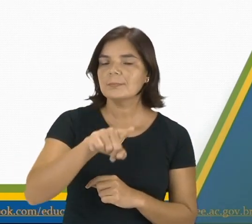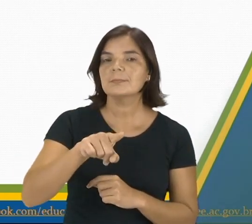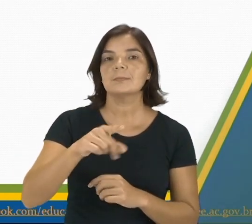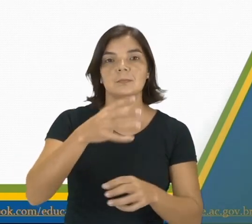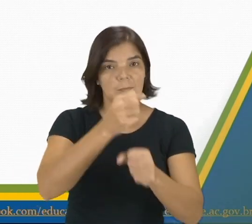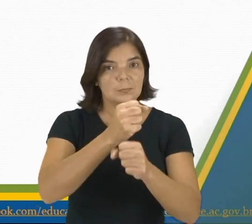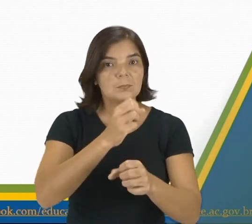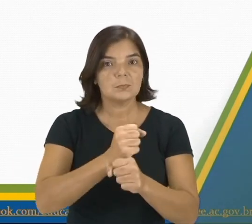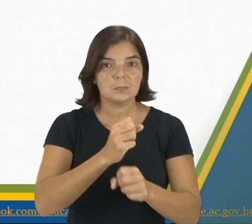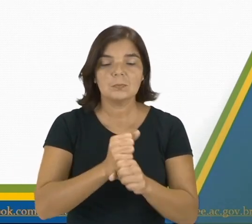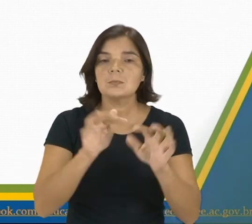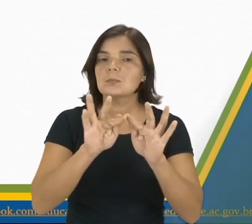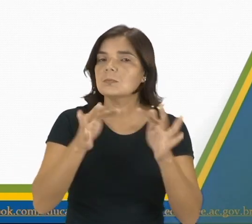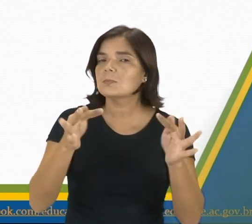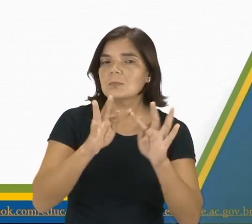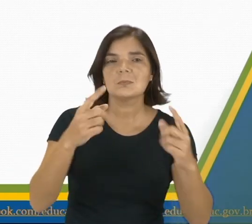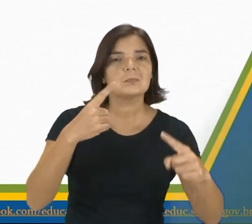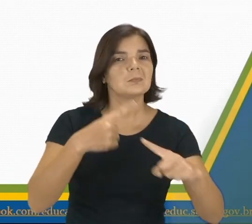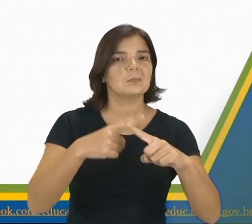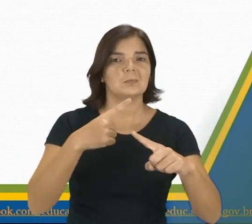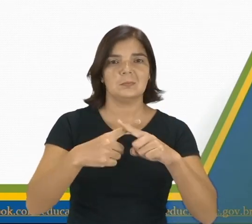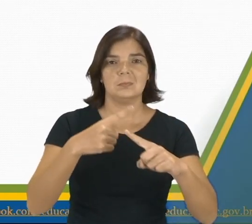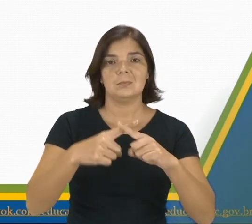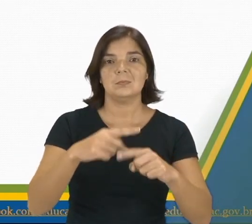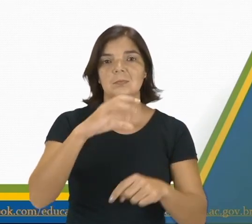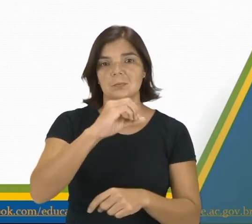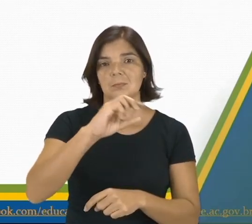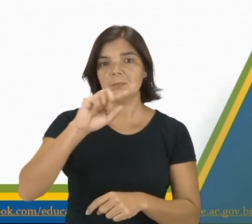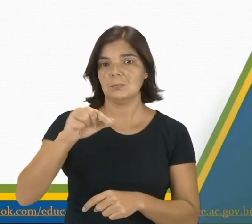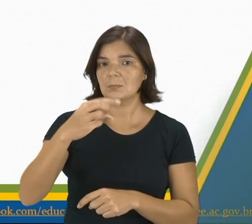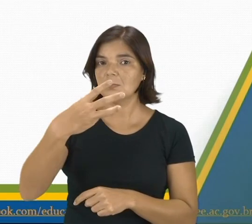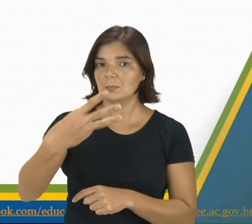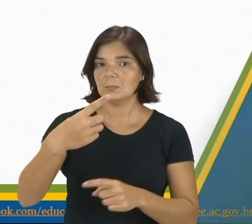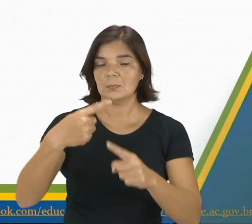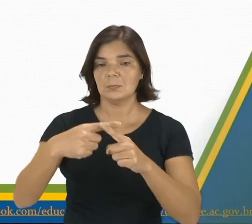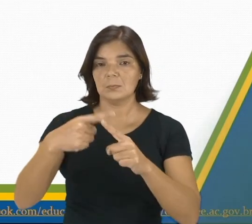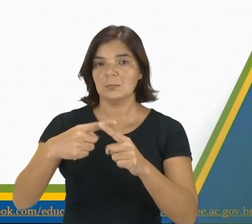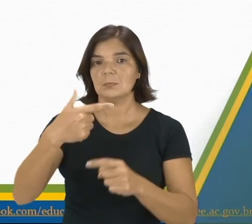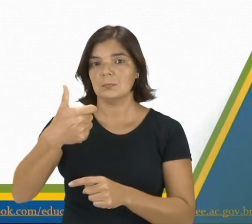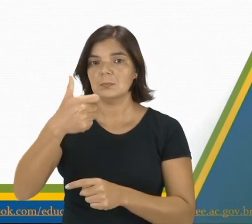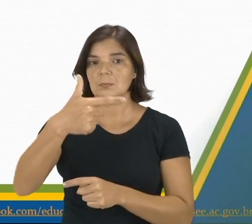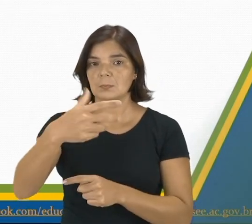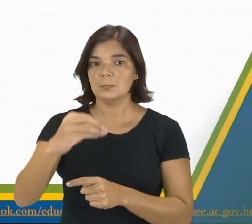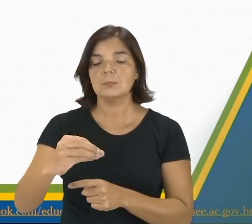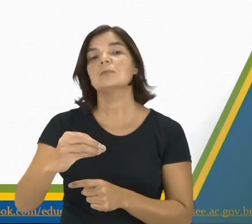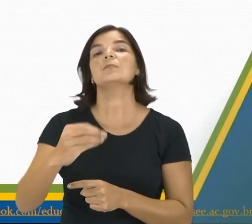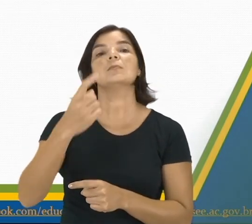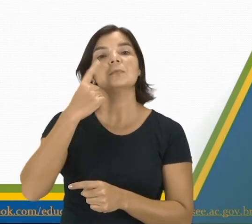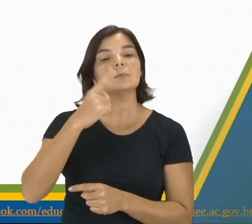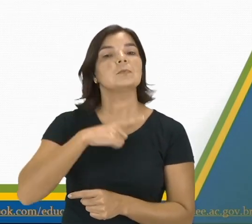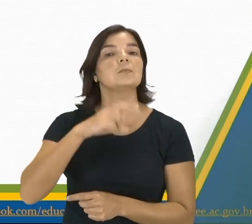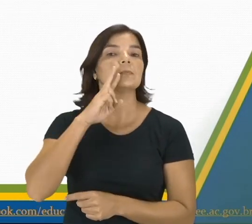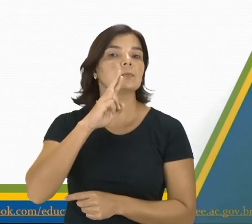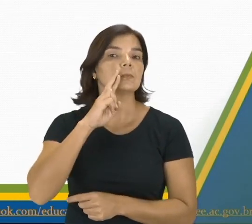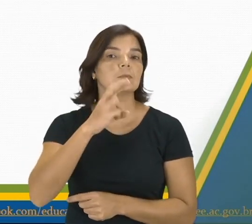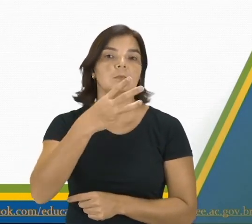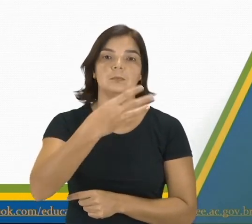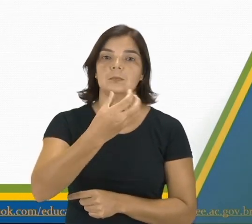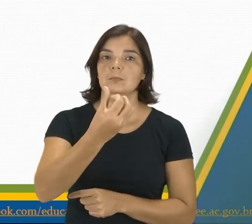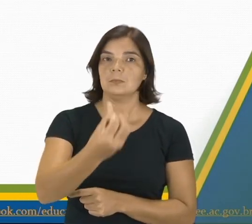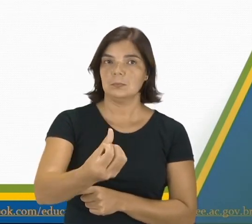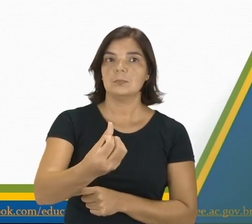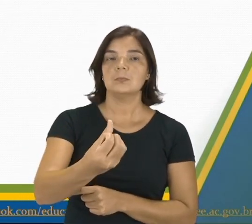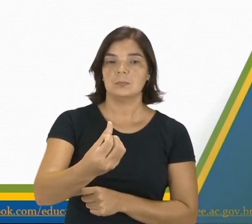o cálculo, né? É uma simples multiplicação de 0,3 vezes 120, que nós vamos obter a resposta de